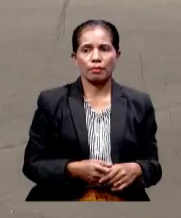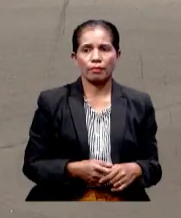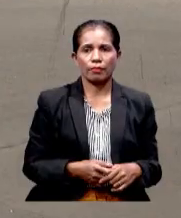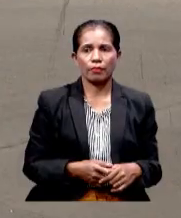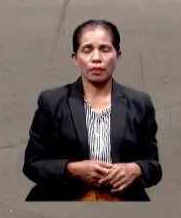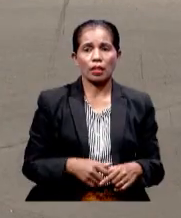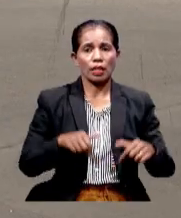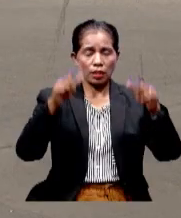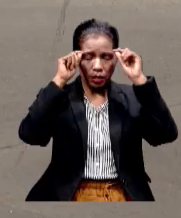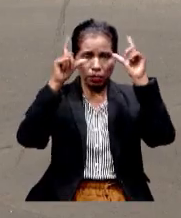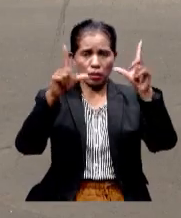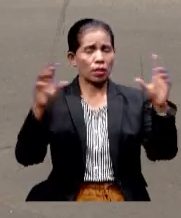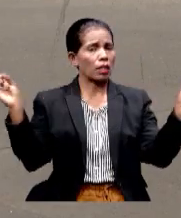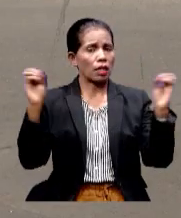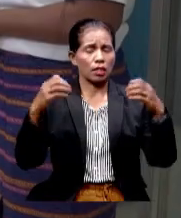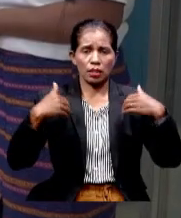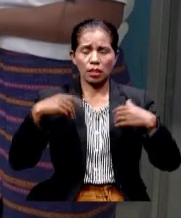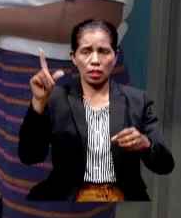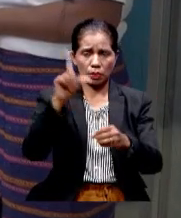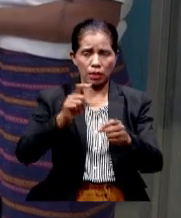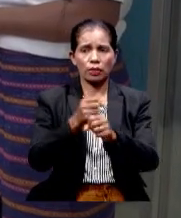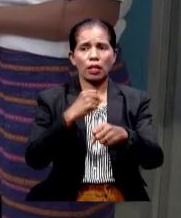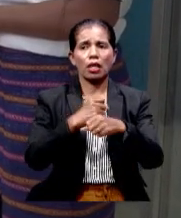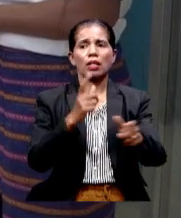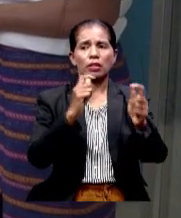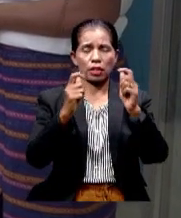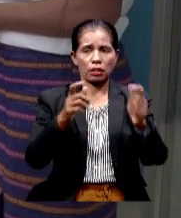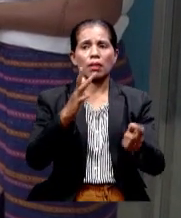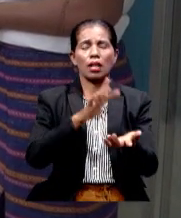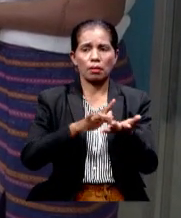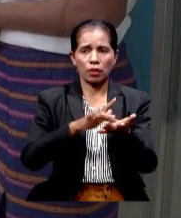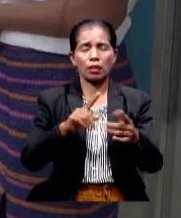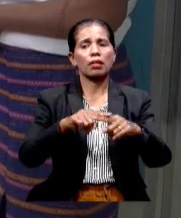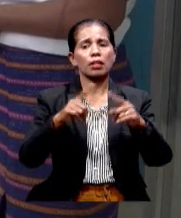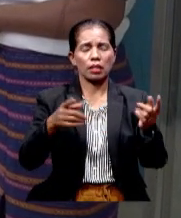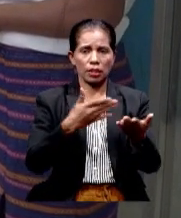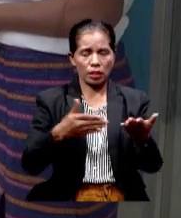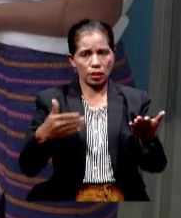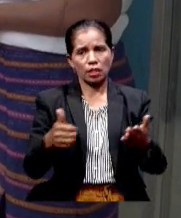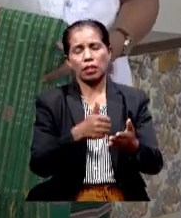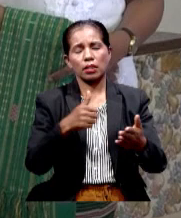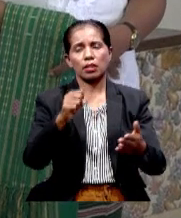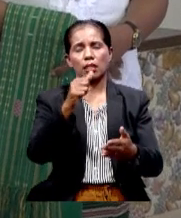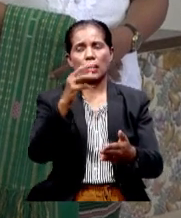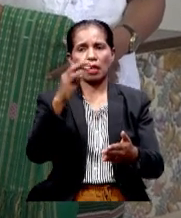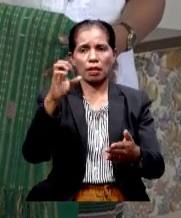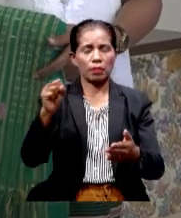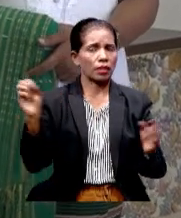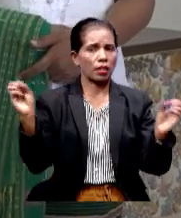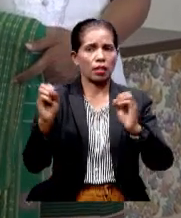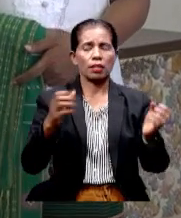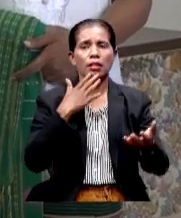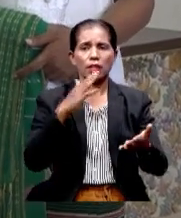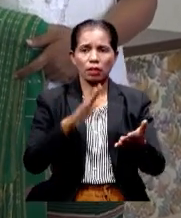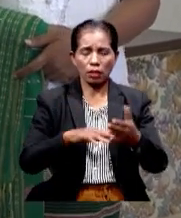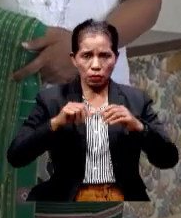Durante ne Timor-Leste la iha laboratório hodi halo teste ba kualidadi ai moruk, nune iha produtu balung nebe same sosa no la iha kualidadi, mai